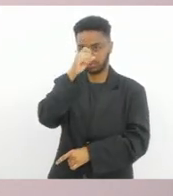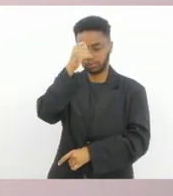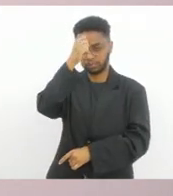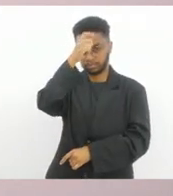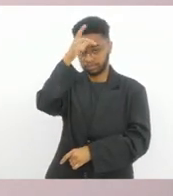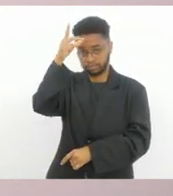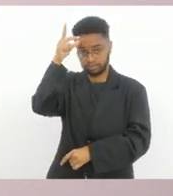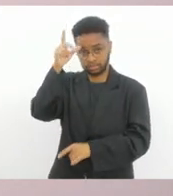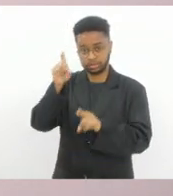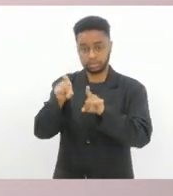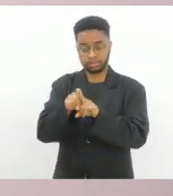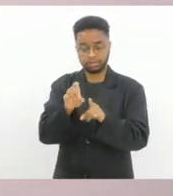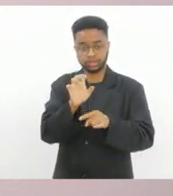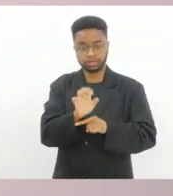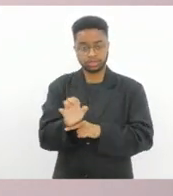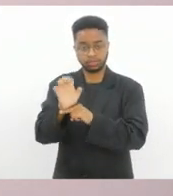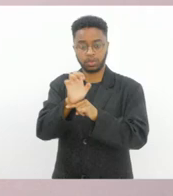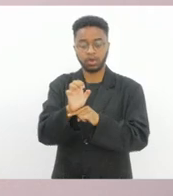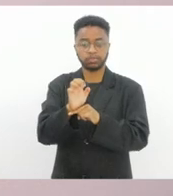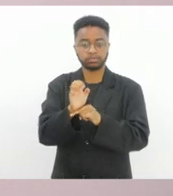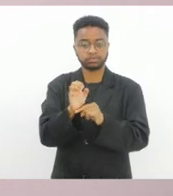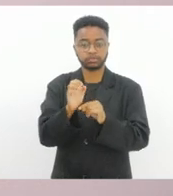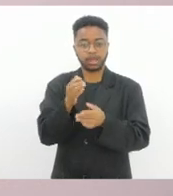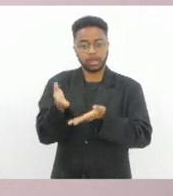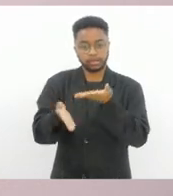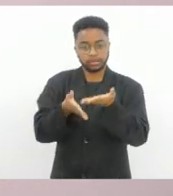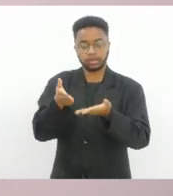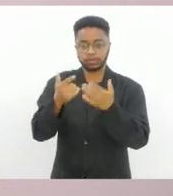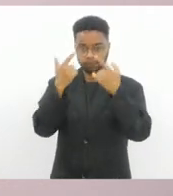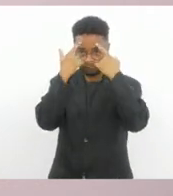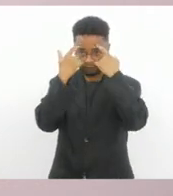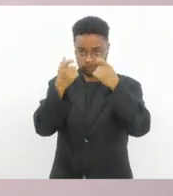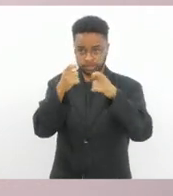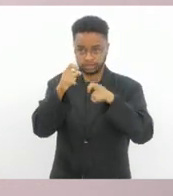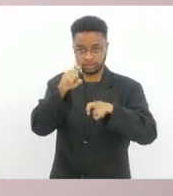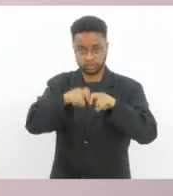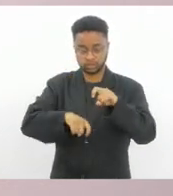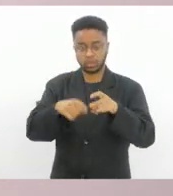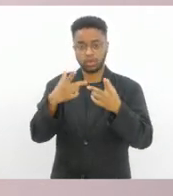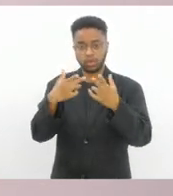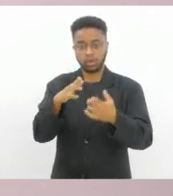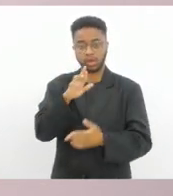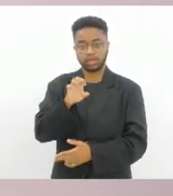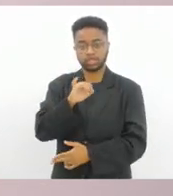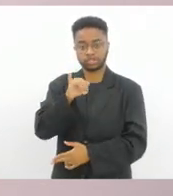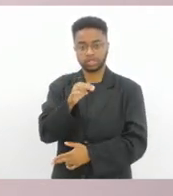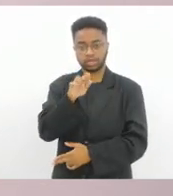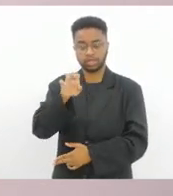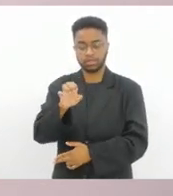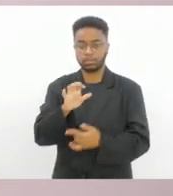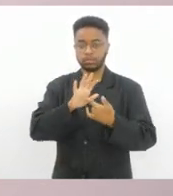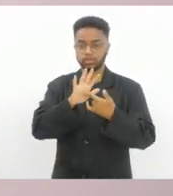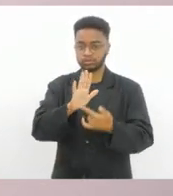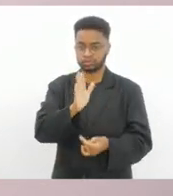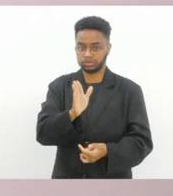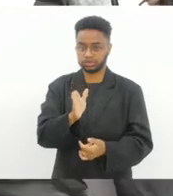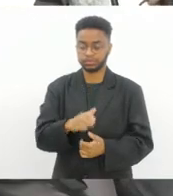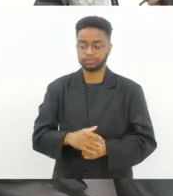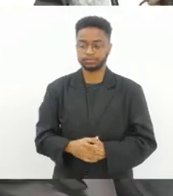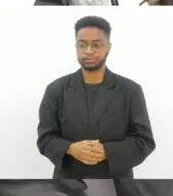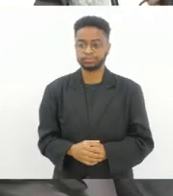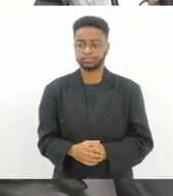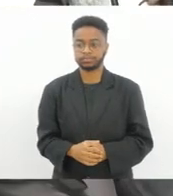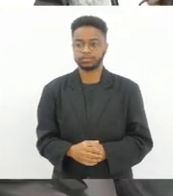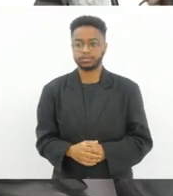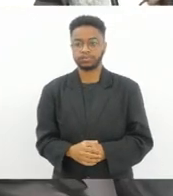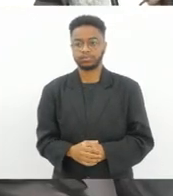especializados no atendimento aos casos de violência sexual, dos quais Rejane, minha querida colega, hoje compartilhou, né, um pouco desse